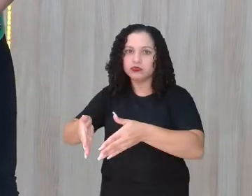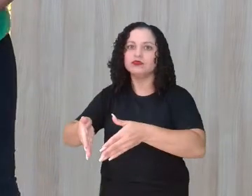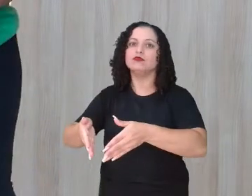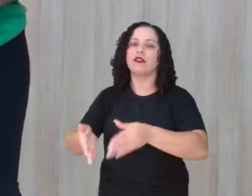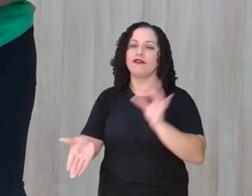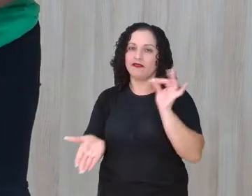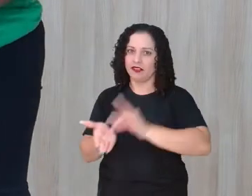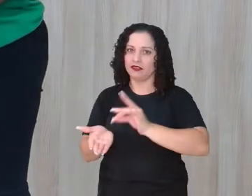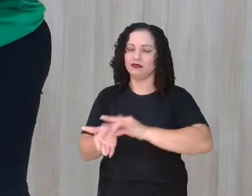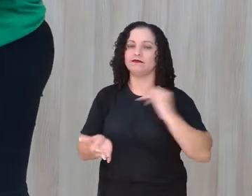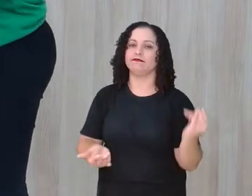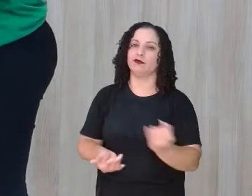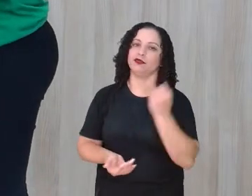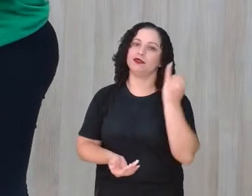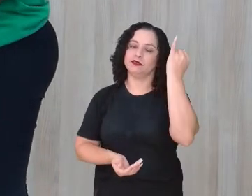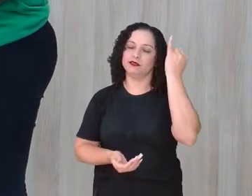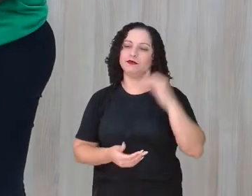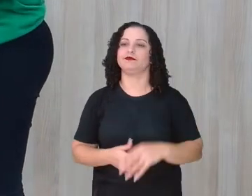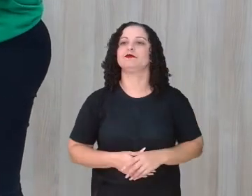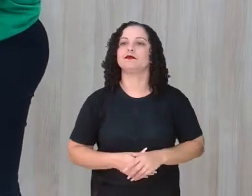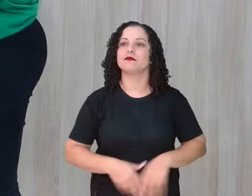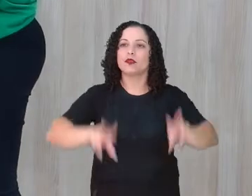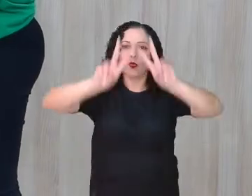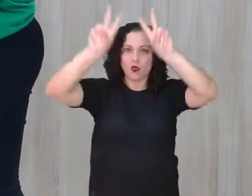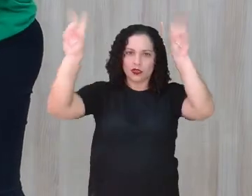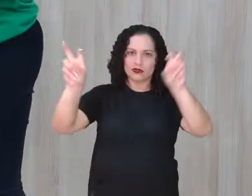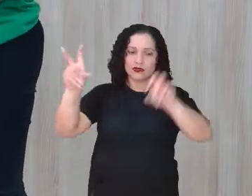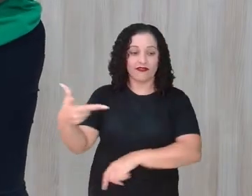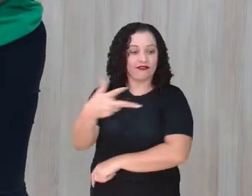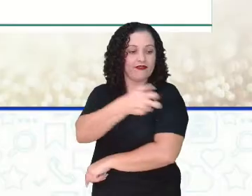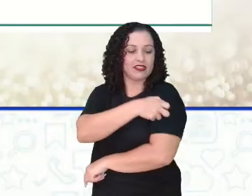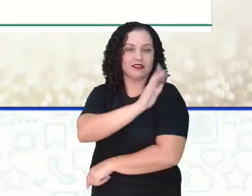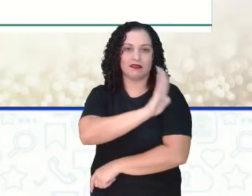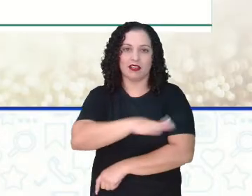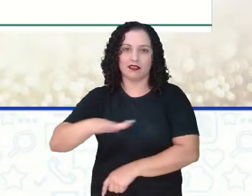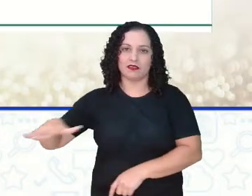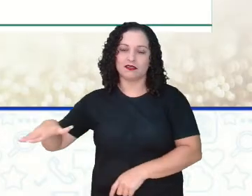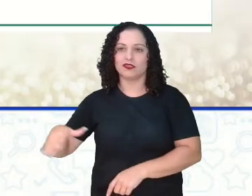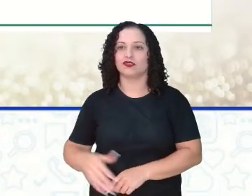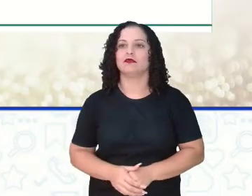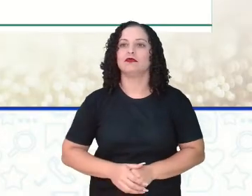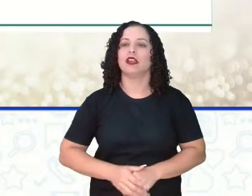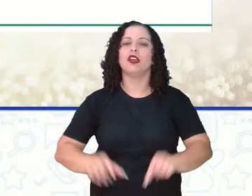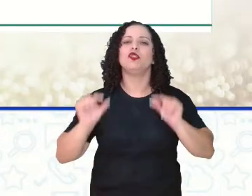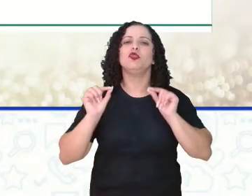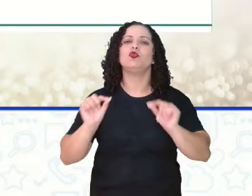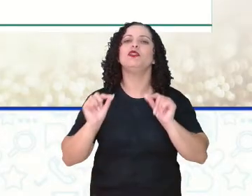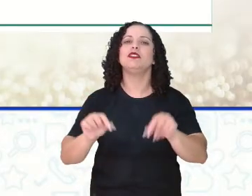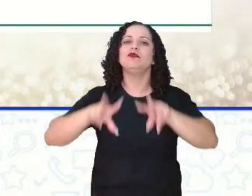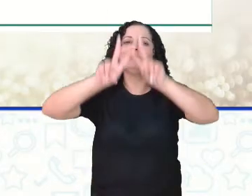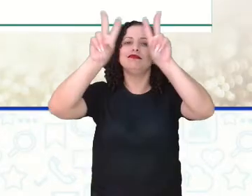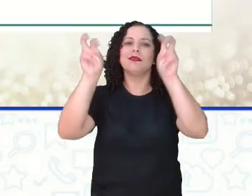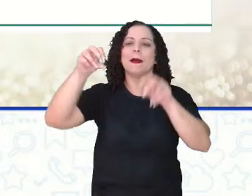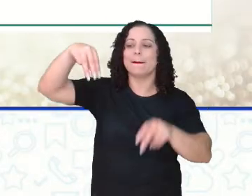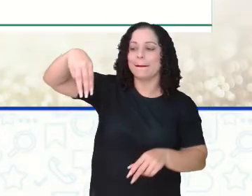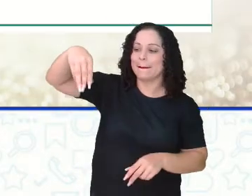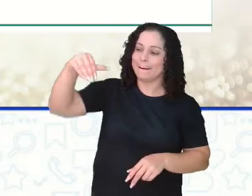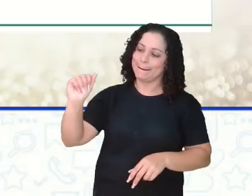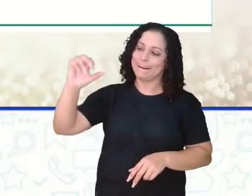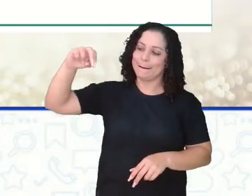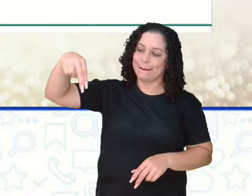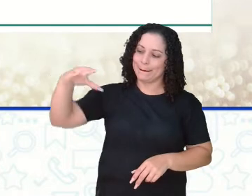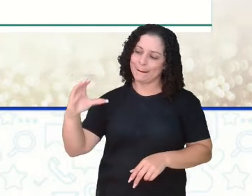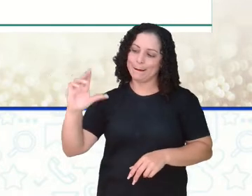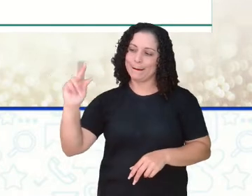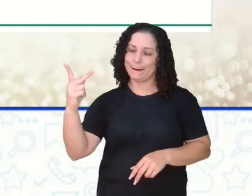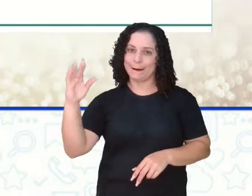ok? Então, assunto, vacinação infantil. E a manchete? O que é manchete? A gente já falou, não